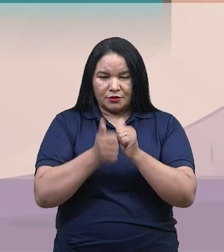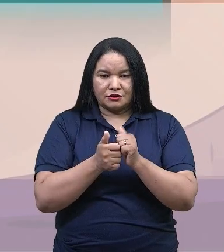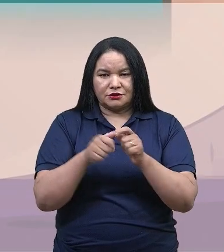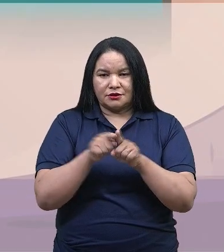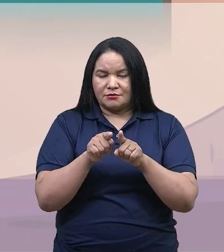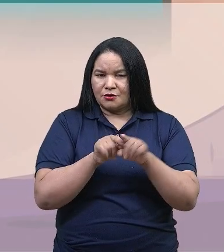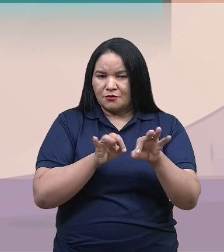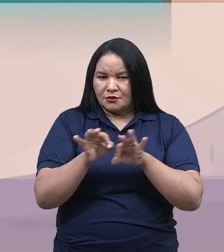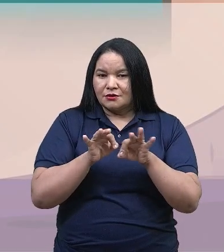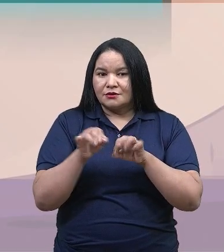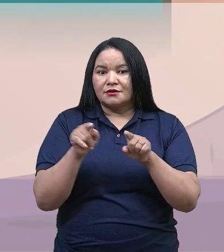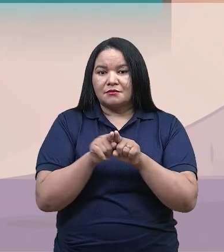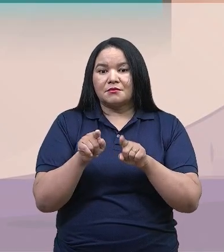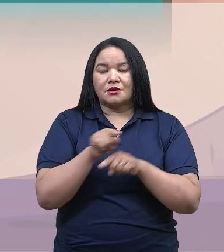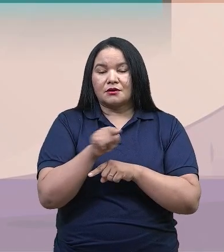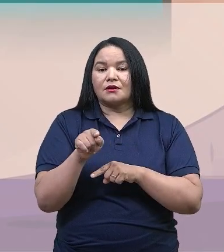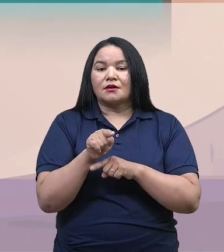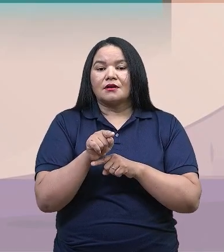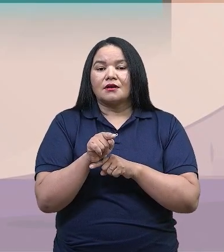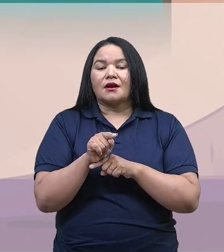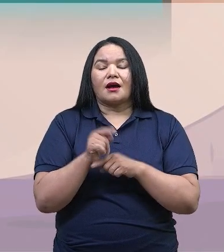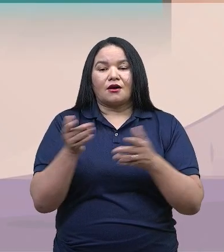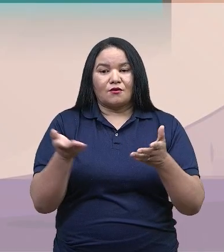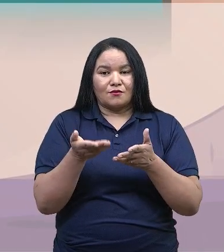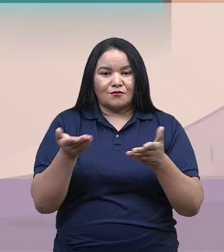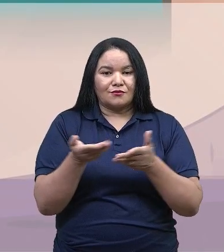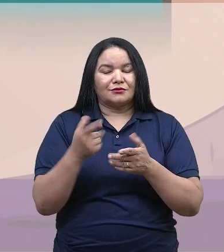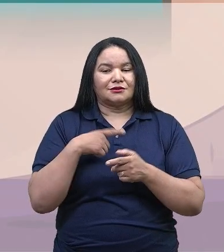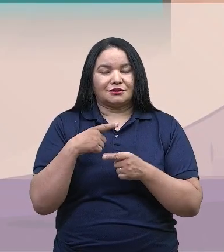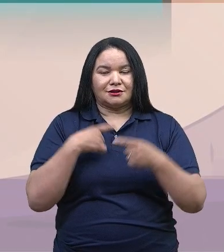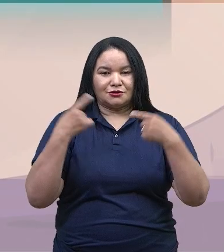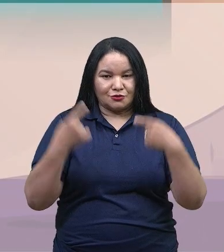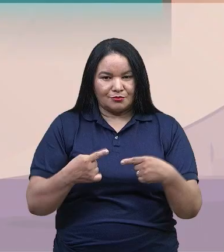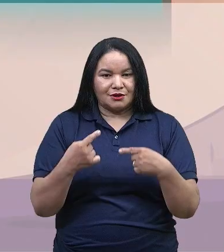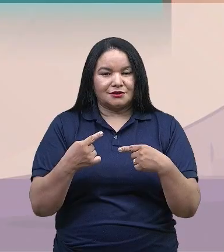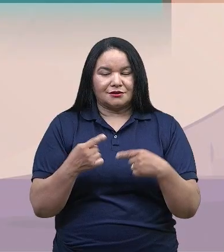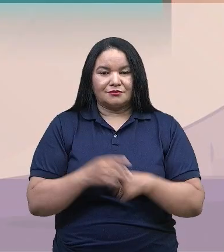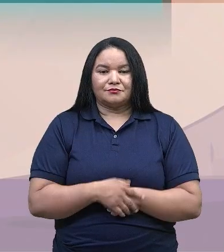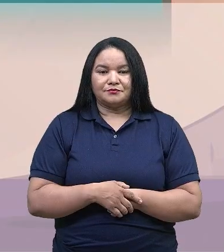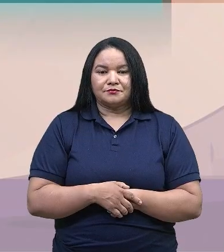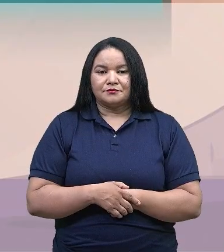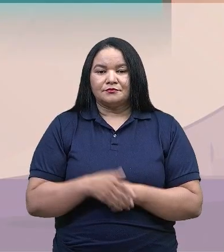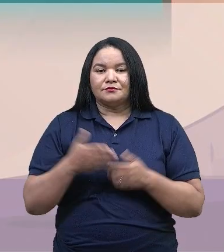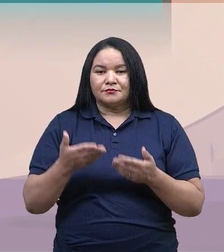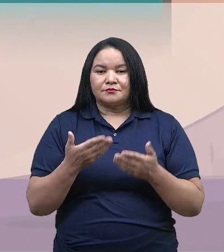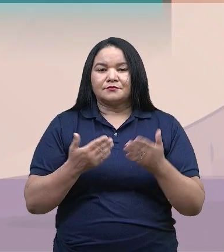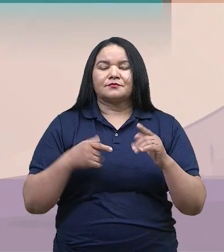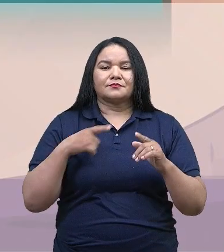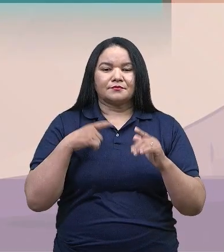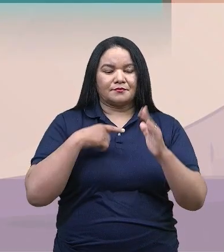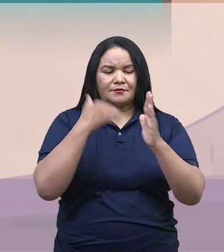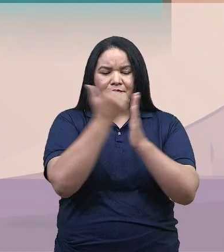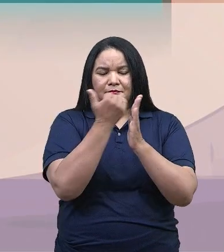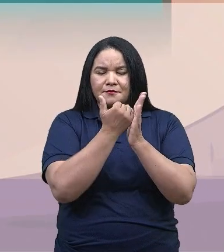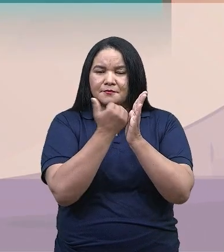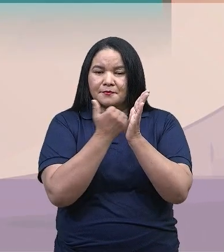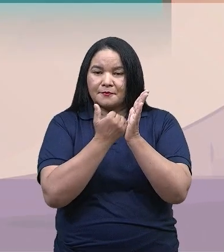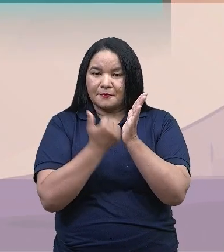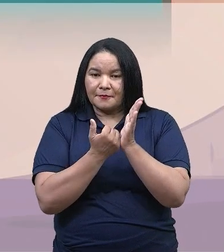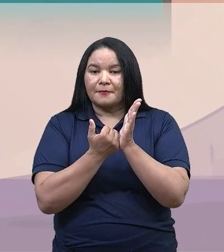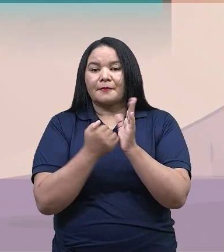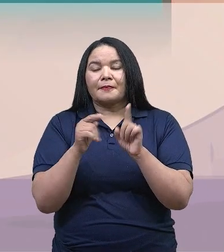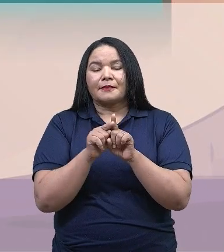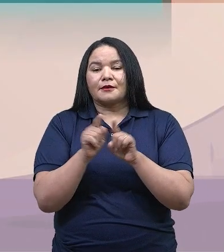modalidade ali urbana, como a gente conhece hoje. Então, a gente tem essa escalada pequena aí, né, surgiu lá